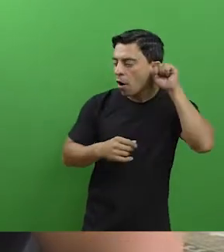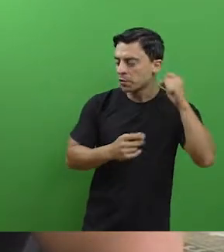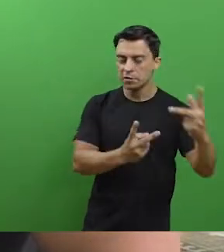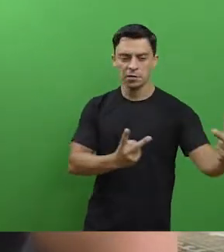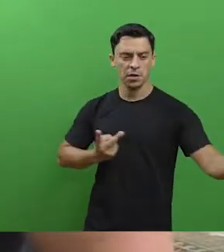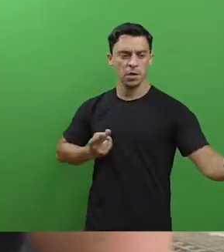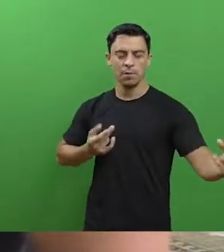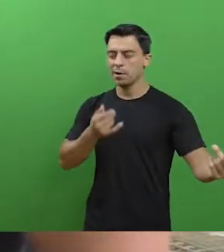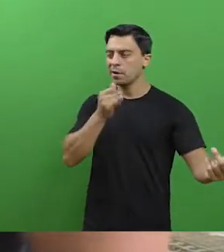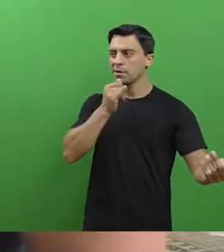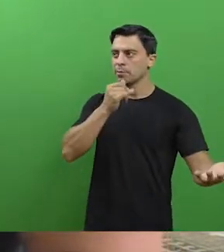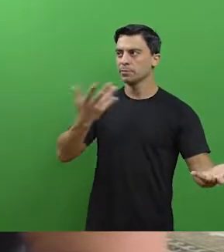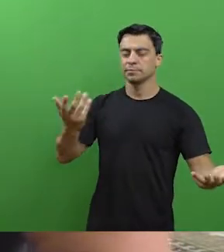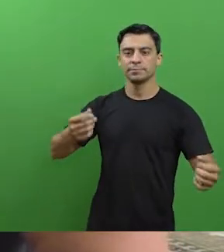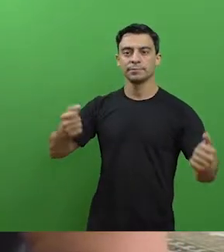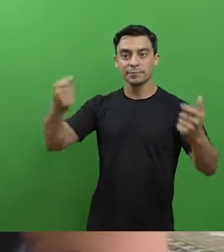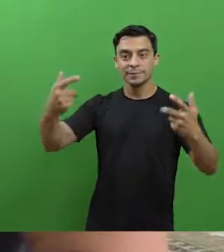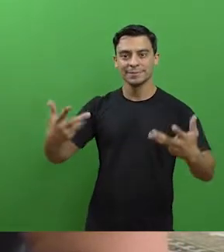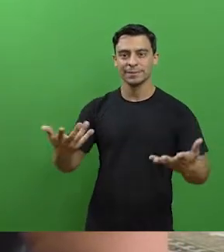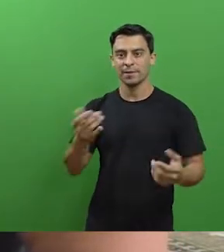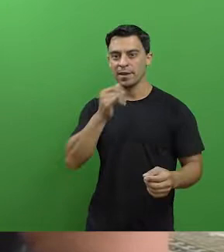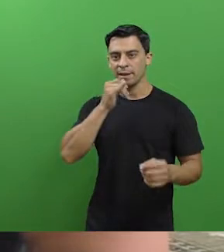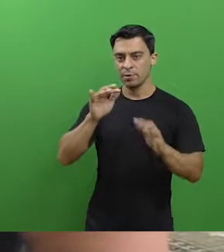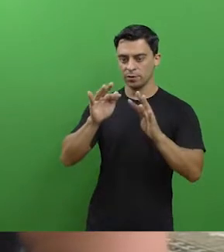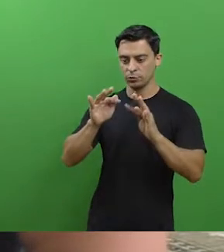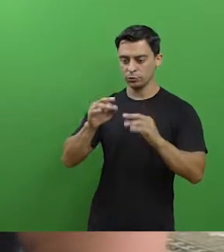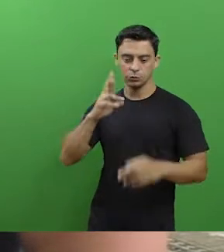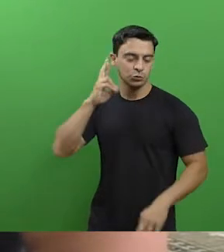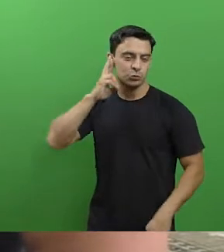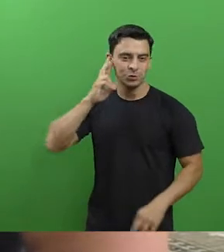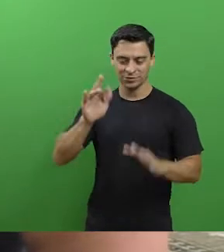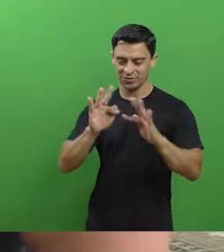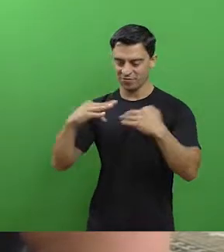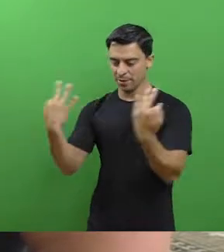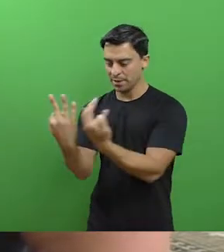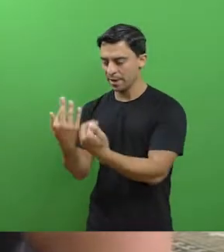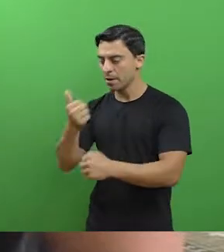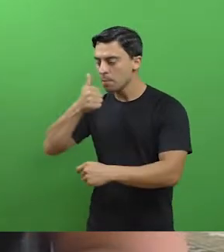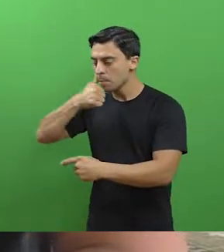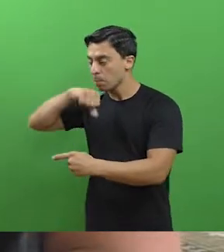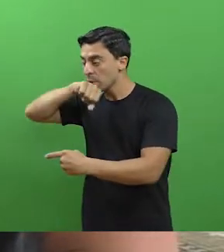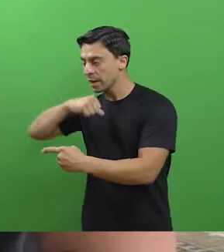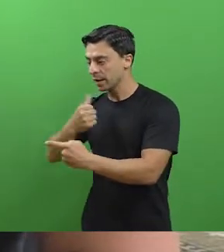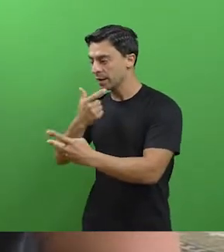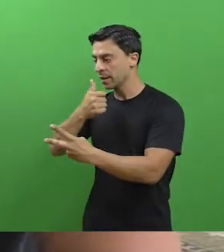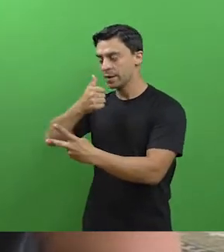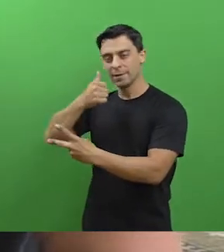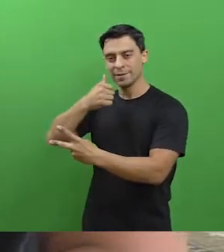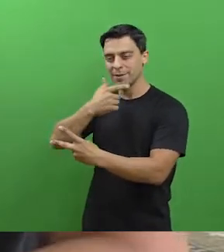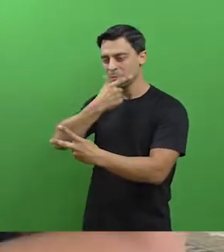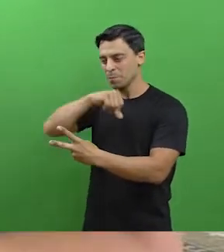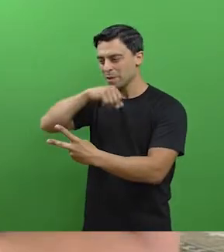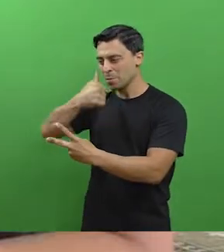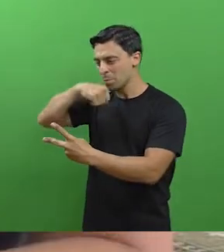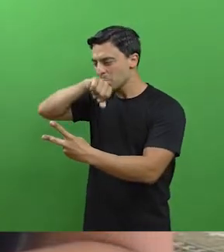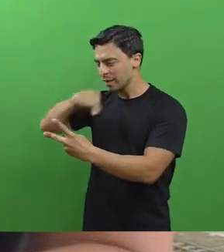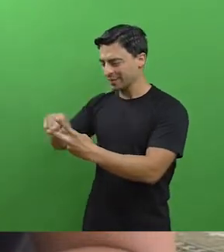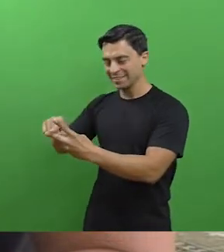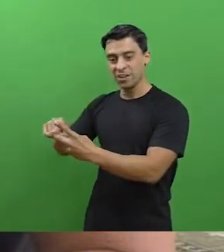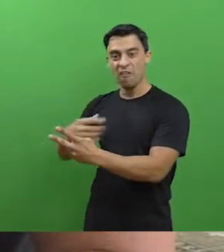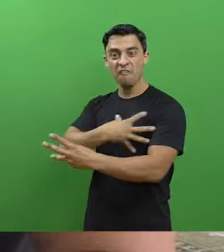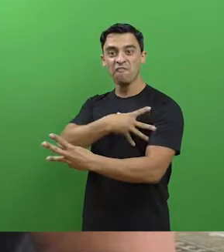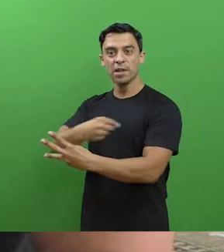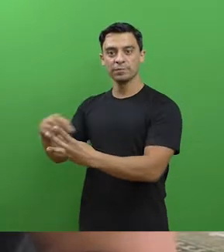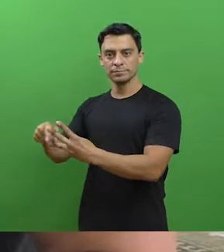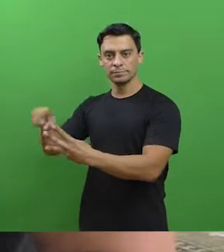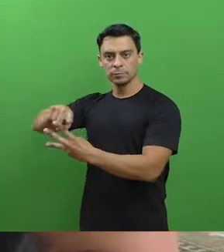situação assim. Uma família de surdos, um pai e uma mãe surda e um filho surdo. O surdo vai aprender a